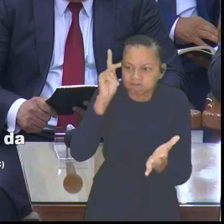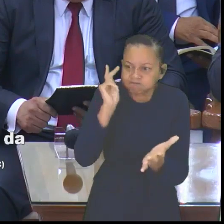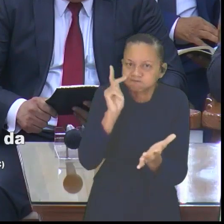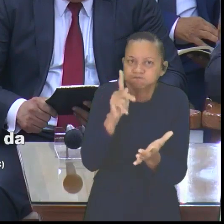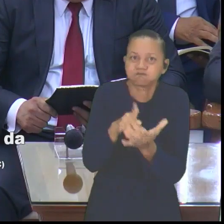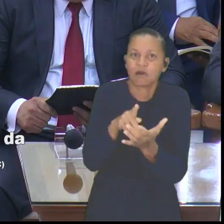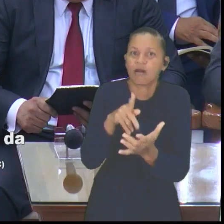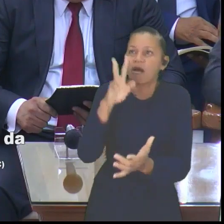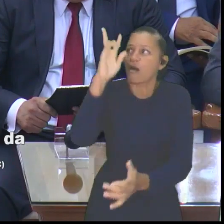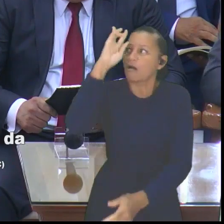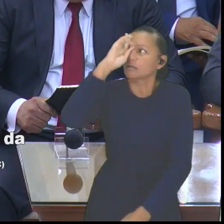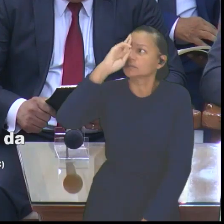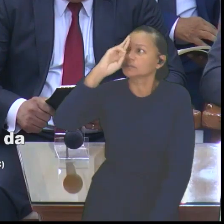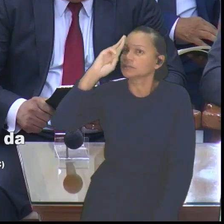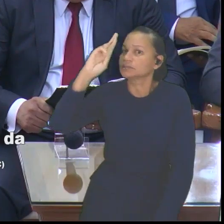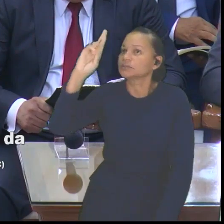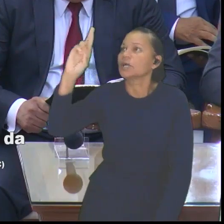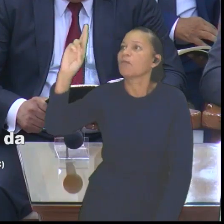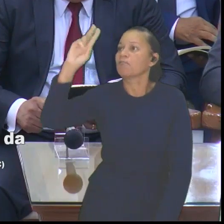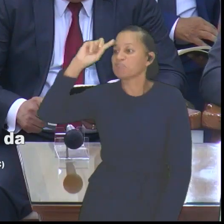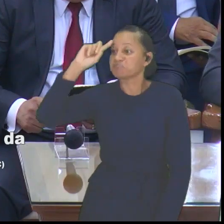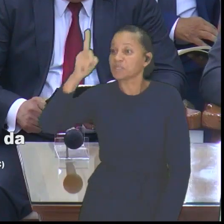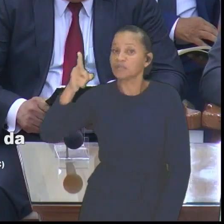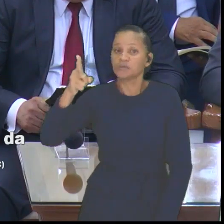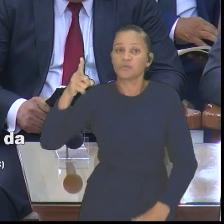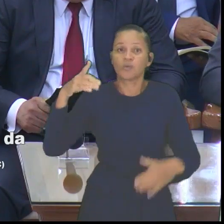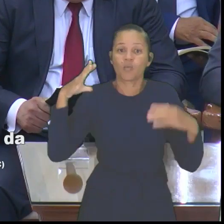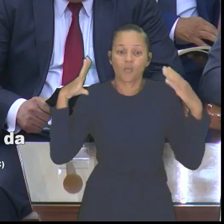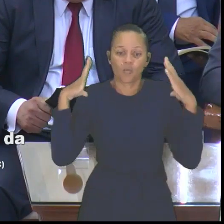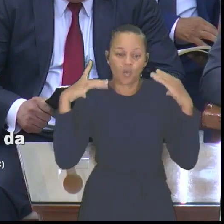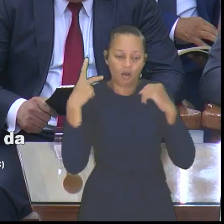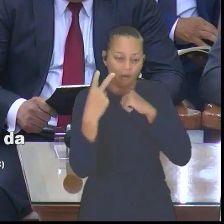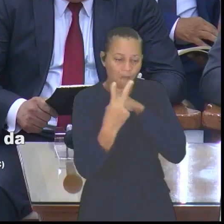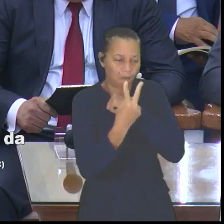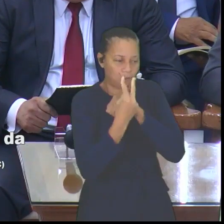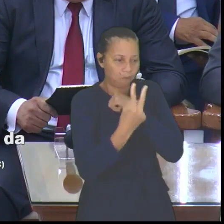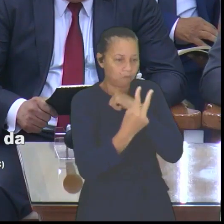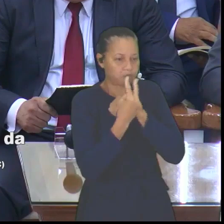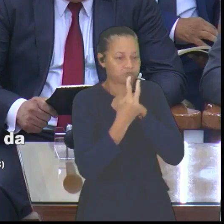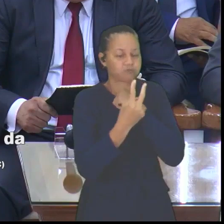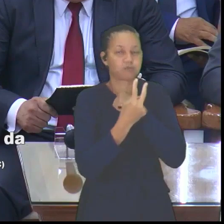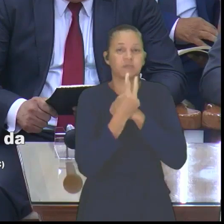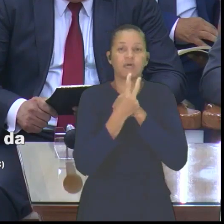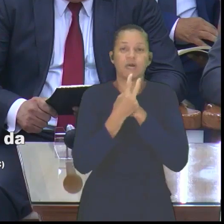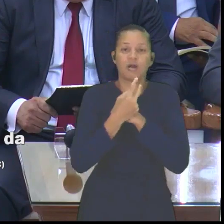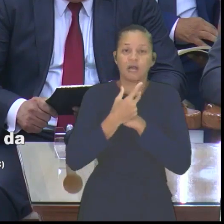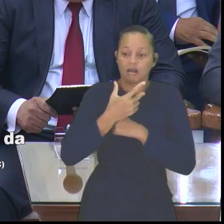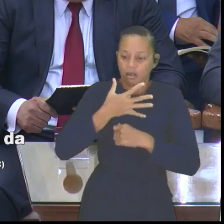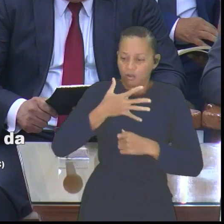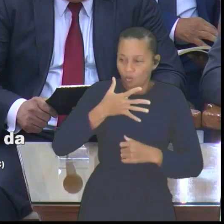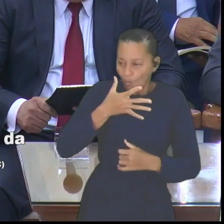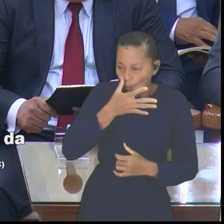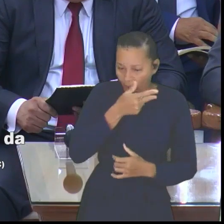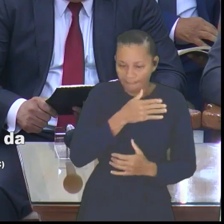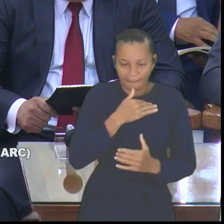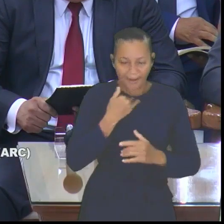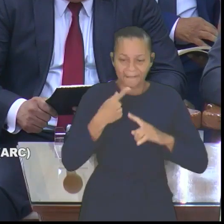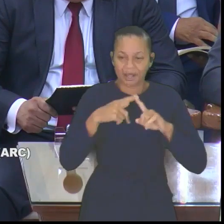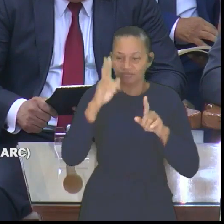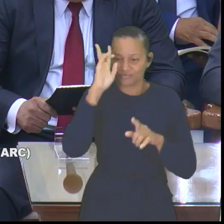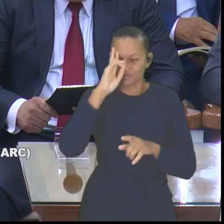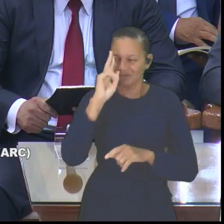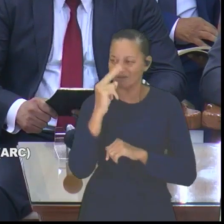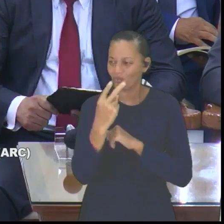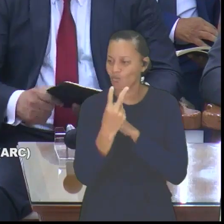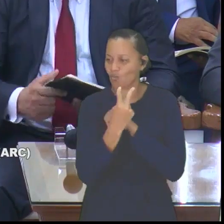verdadeiramente que o Senhor enviou o seu anjo e me livrou das mãos de Herodes e de tudo o que o